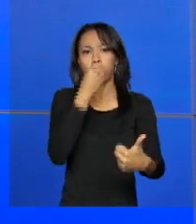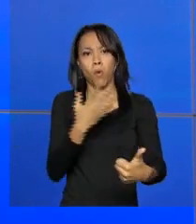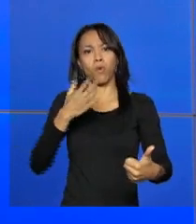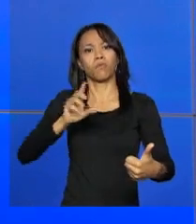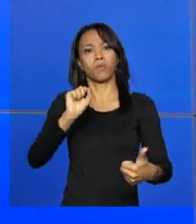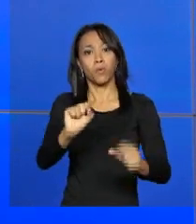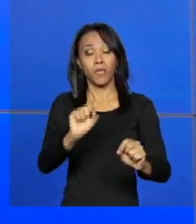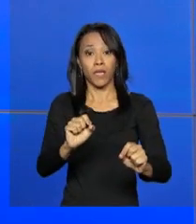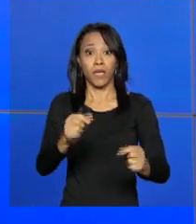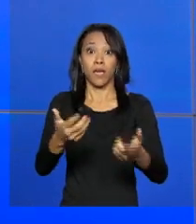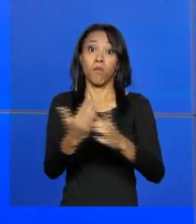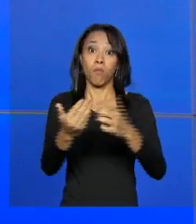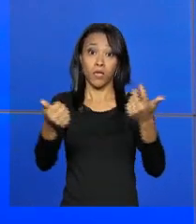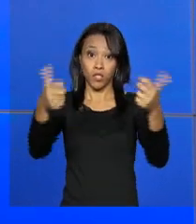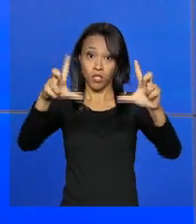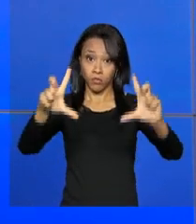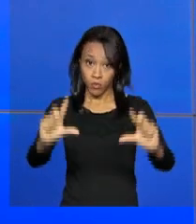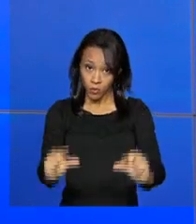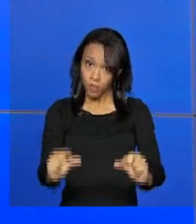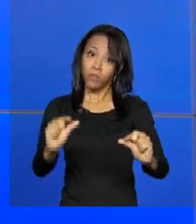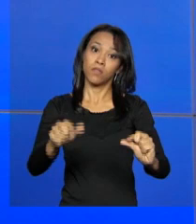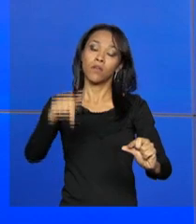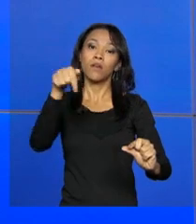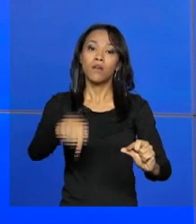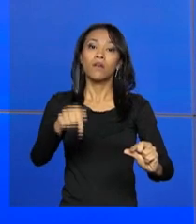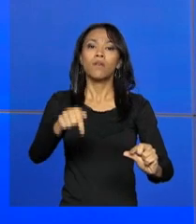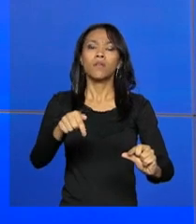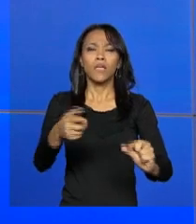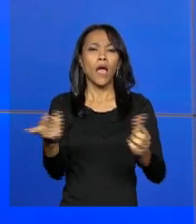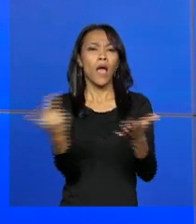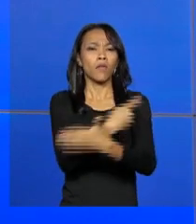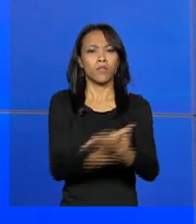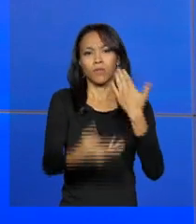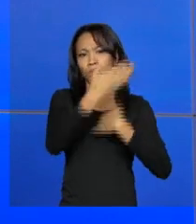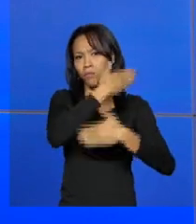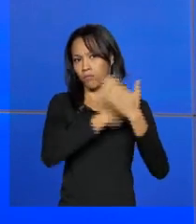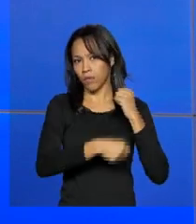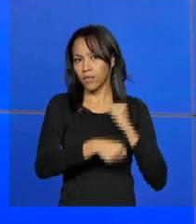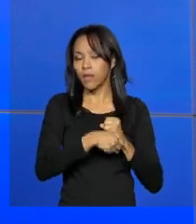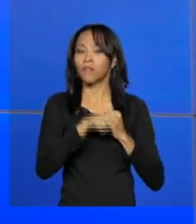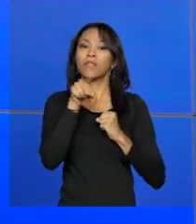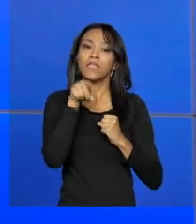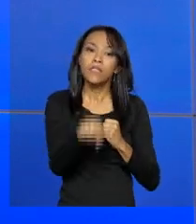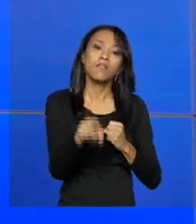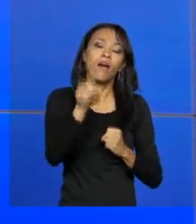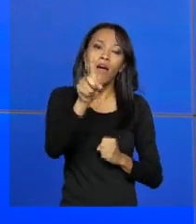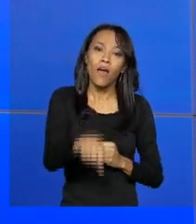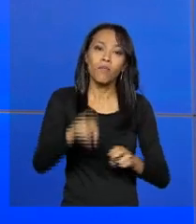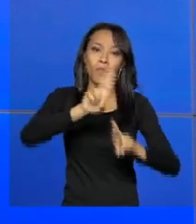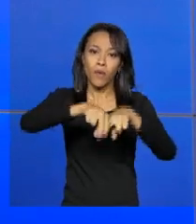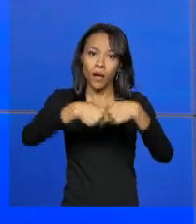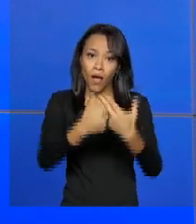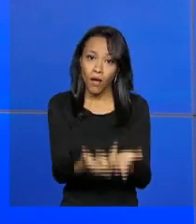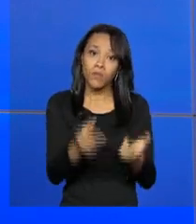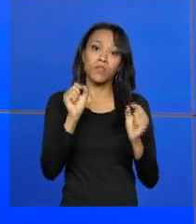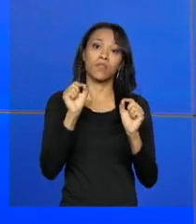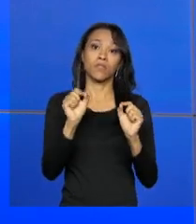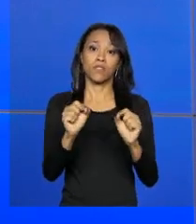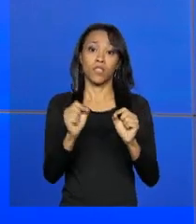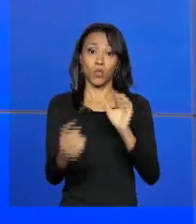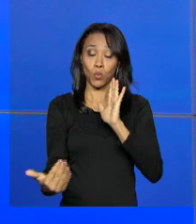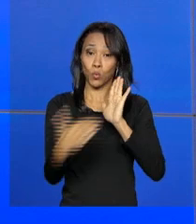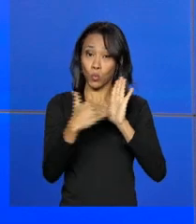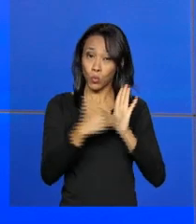da tendência de queda no setor, ocorrida em grande parte do ano passado. O resultado aconteceu especialmente devido ao comportamento verificado no